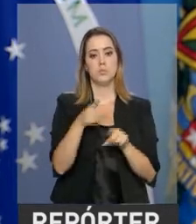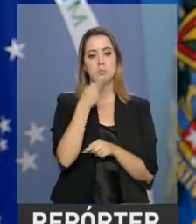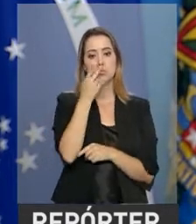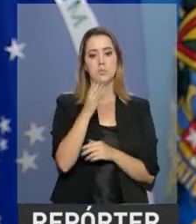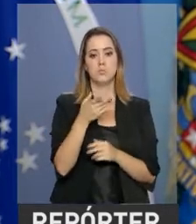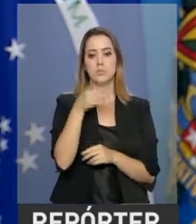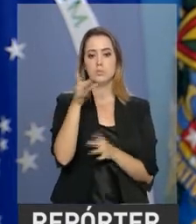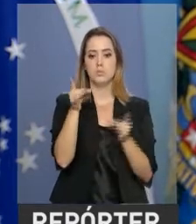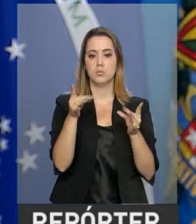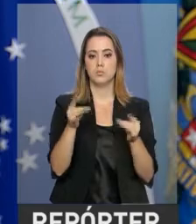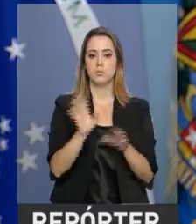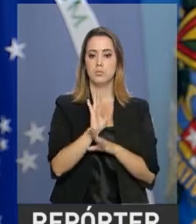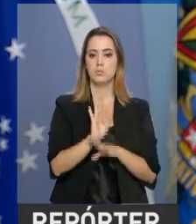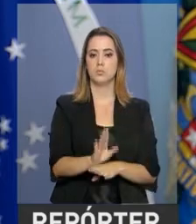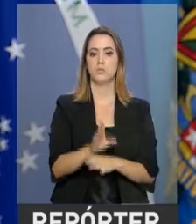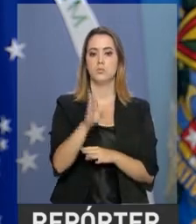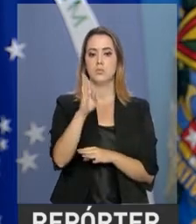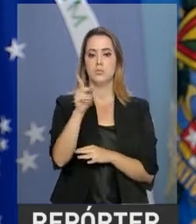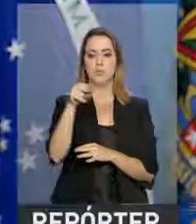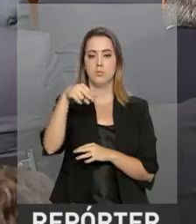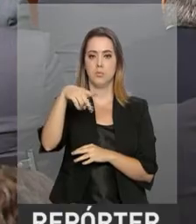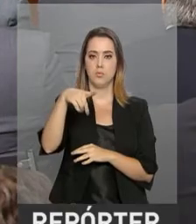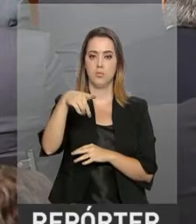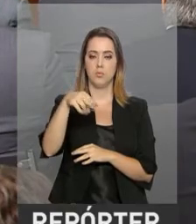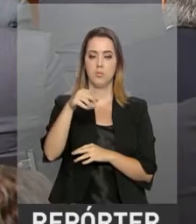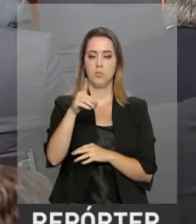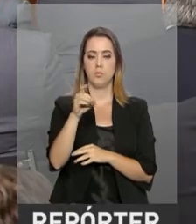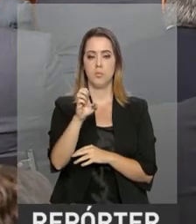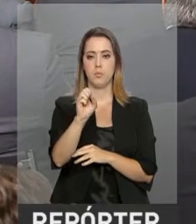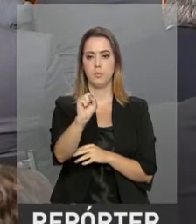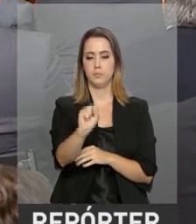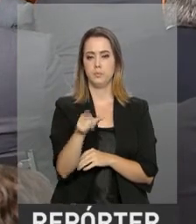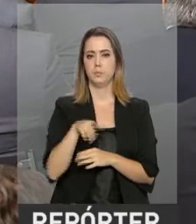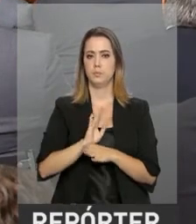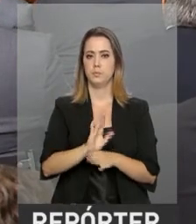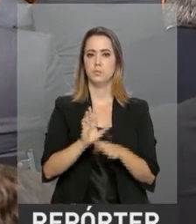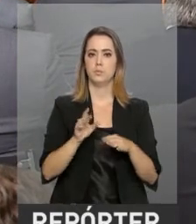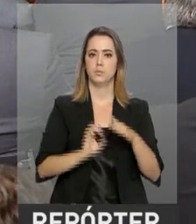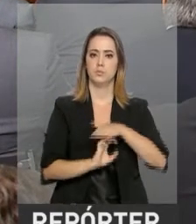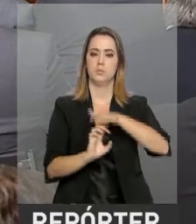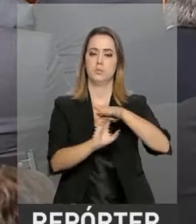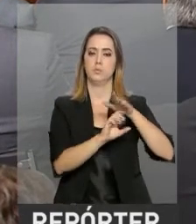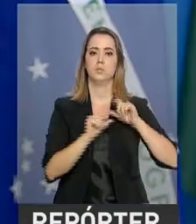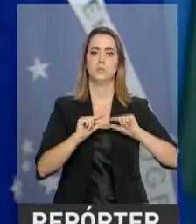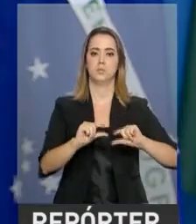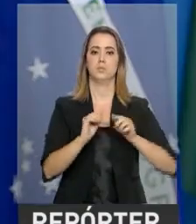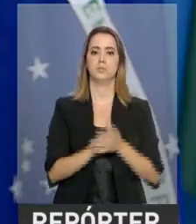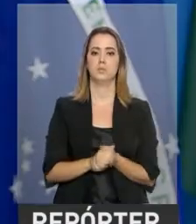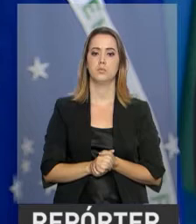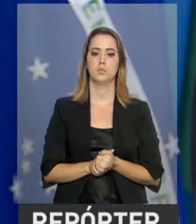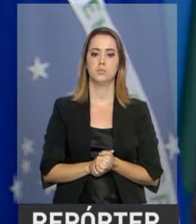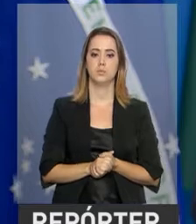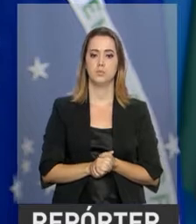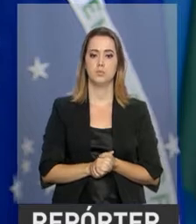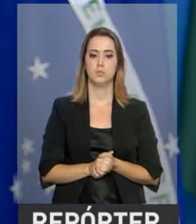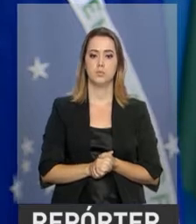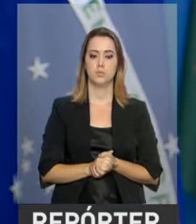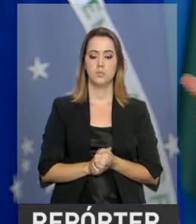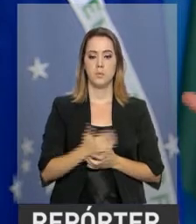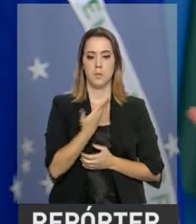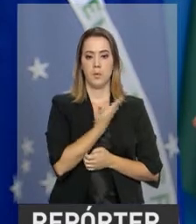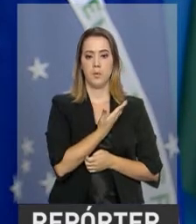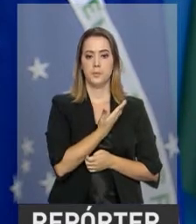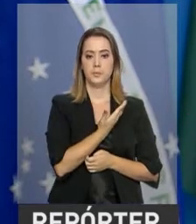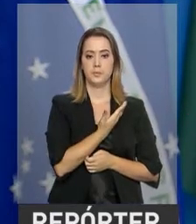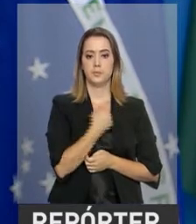comentou o apoio do bnds as micro pequenas e médias empresas nós estamos no início aquilo